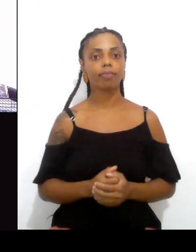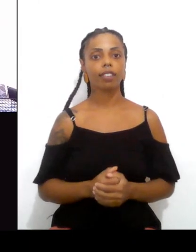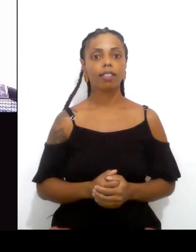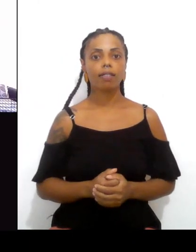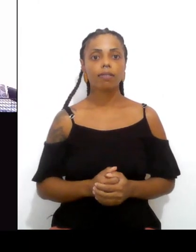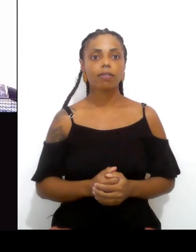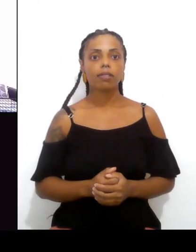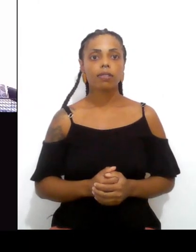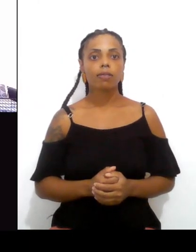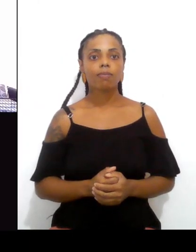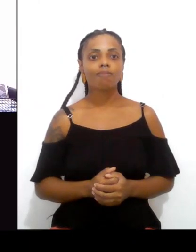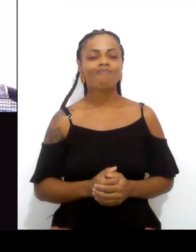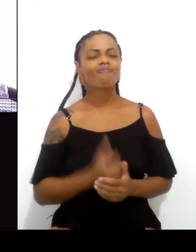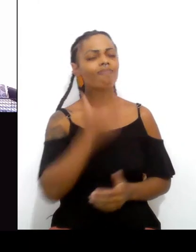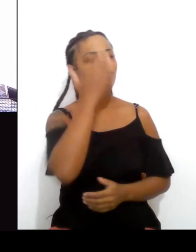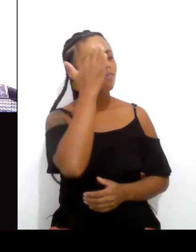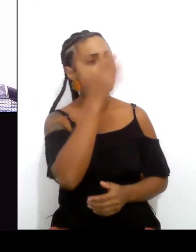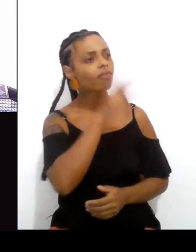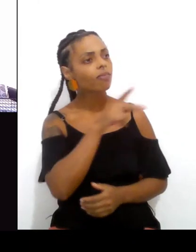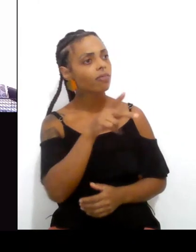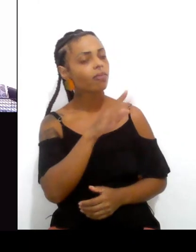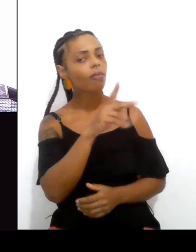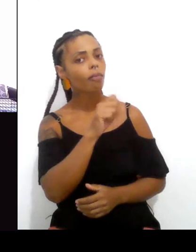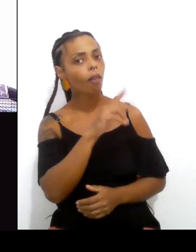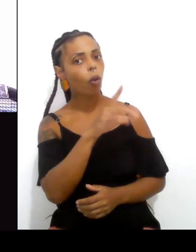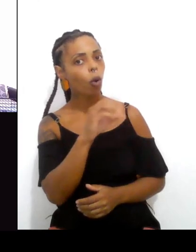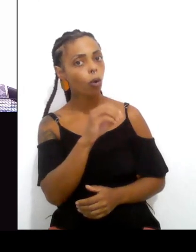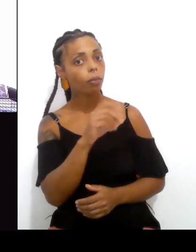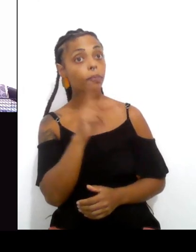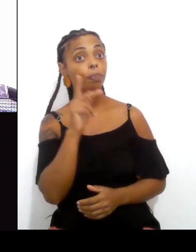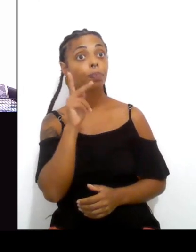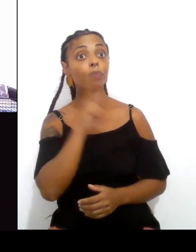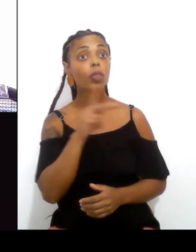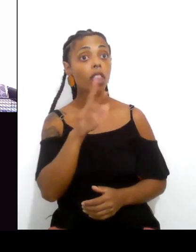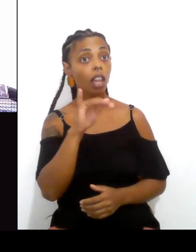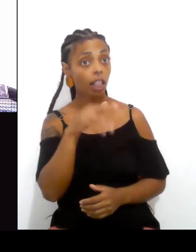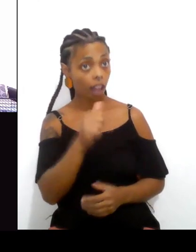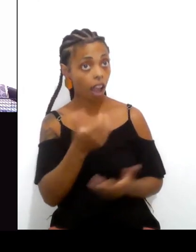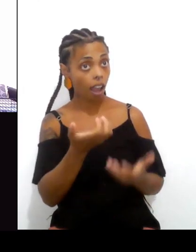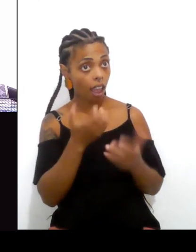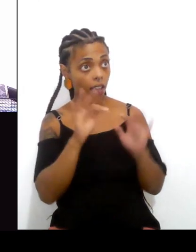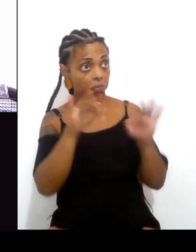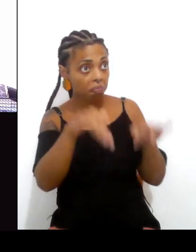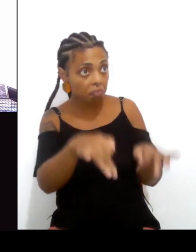Obrigado Professor Paulo professora reina gostaria de fazer considerações finais